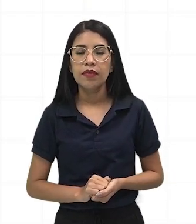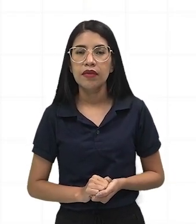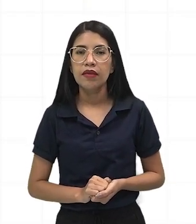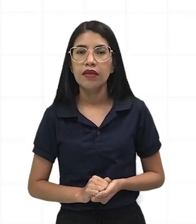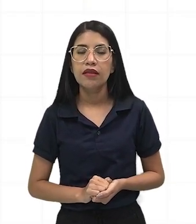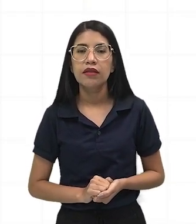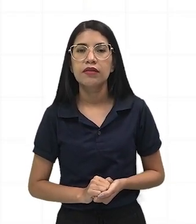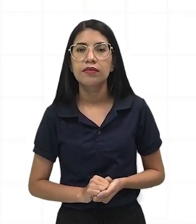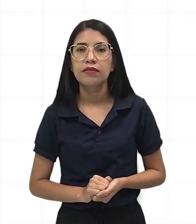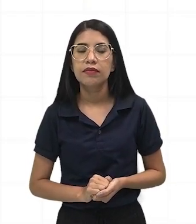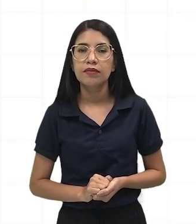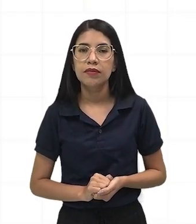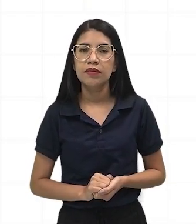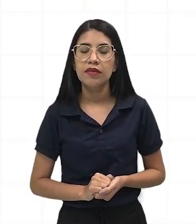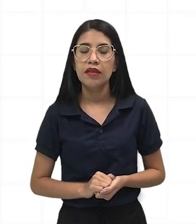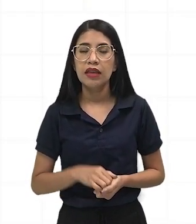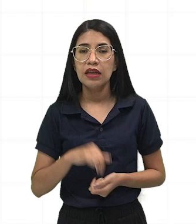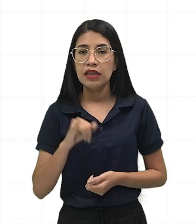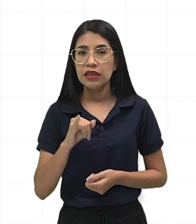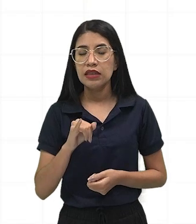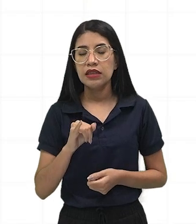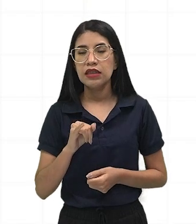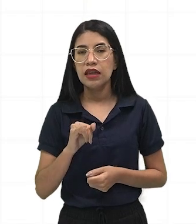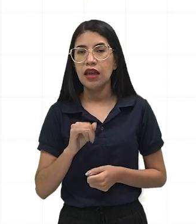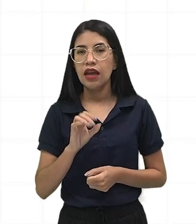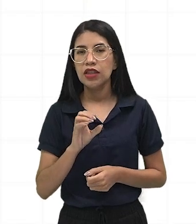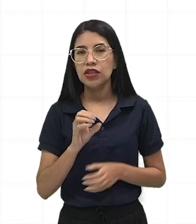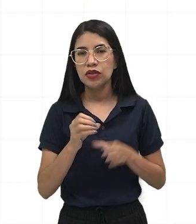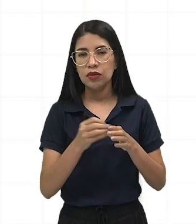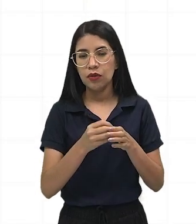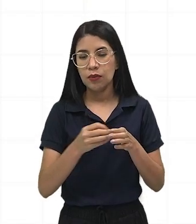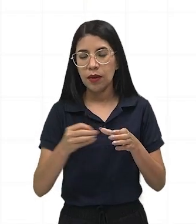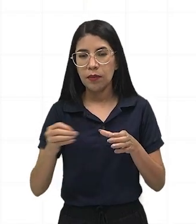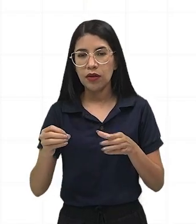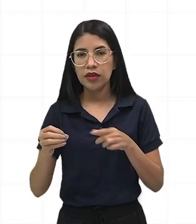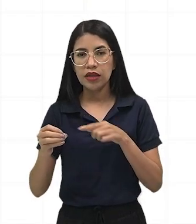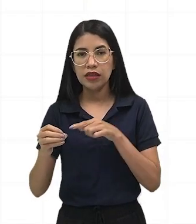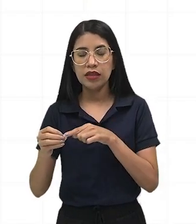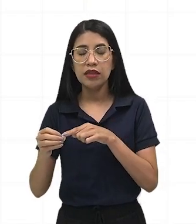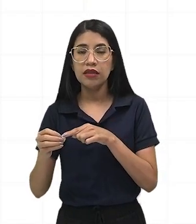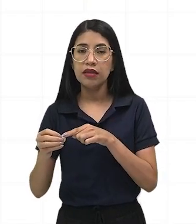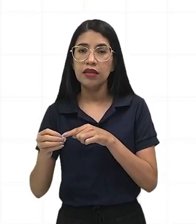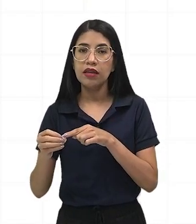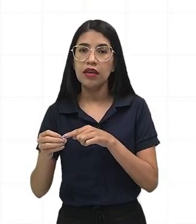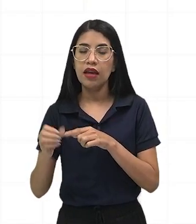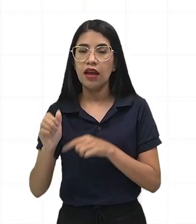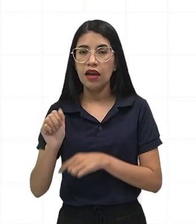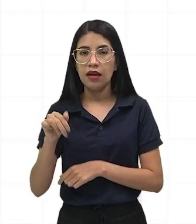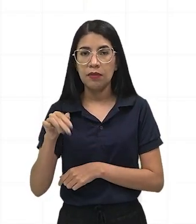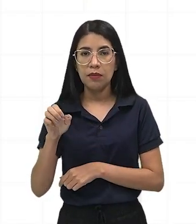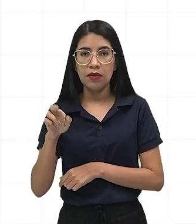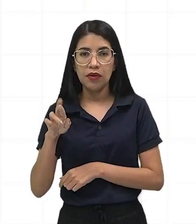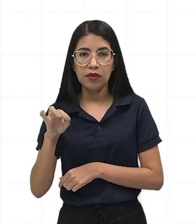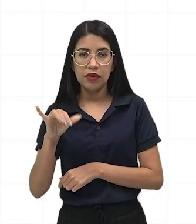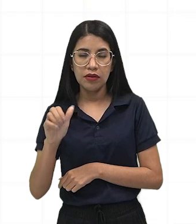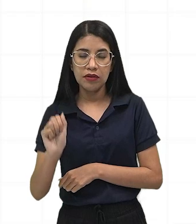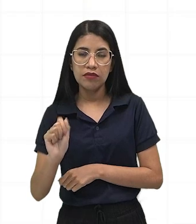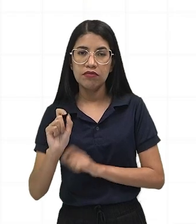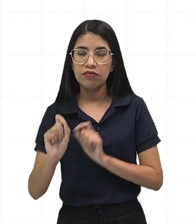Porque quando nós pegamos somente um pedacinho dessa população, que nós chamamos aí de amostra,